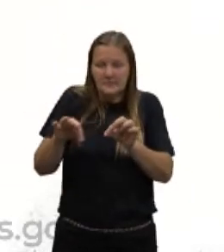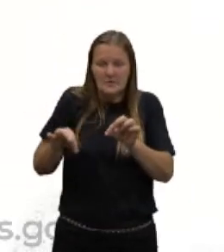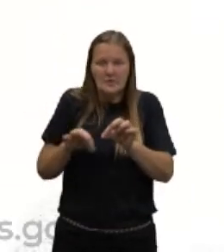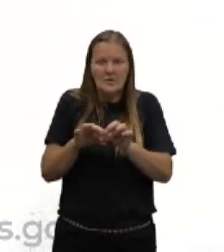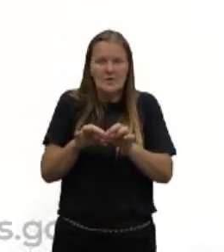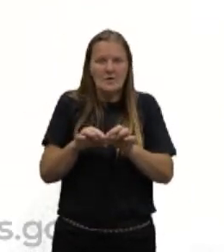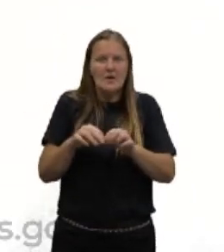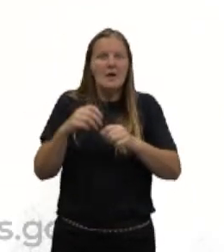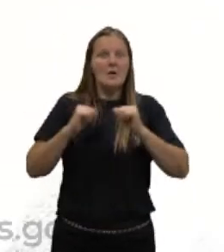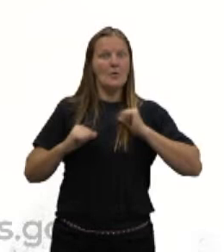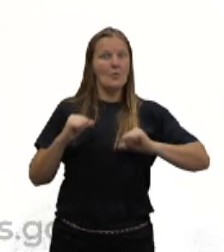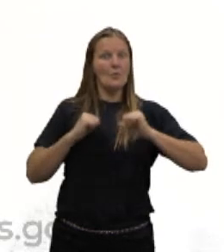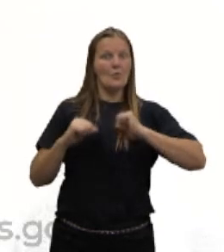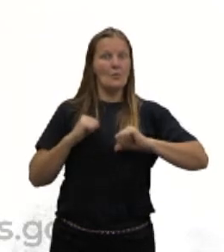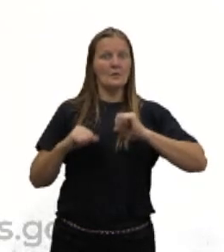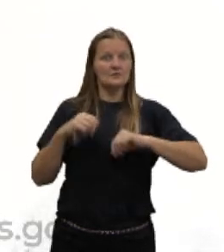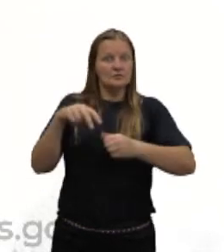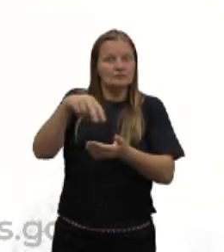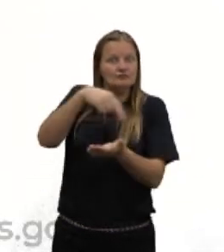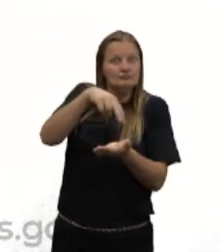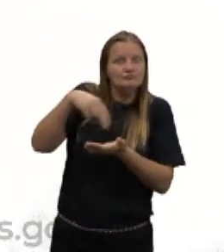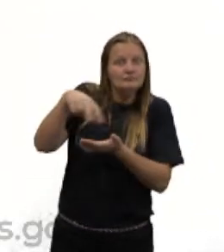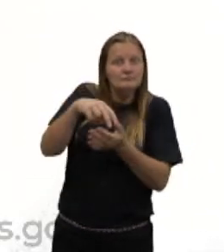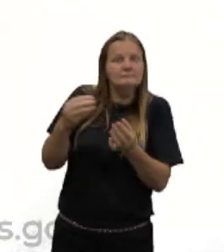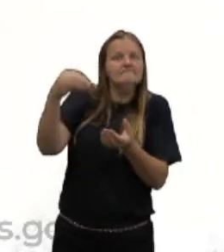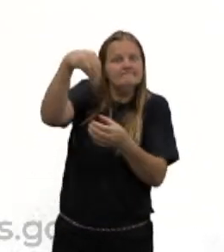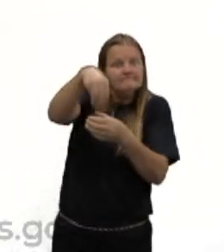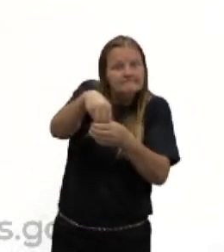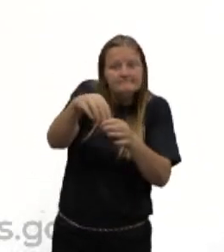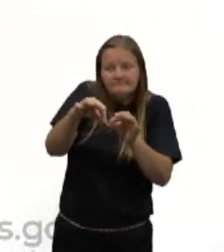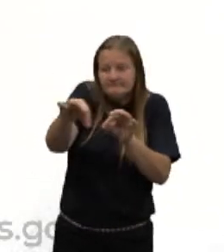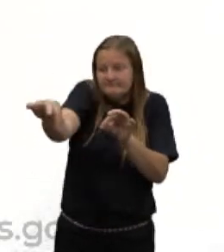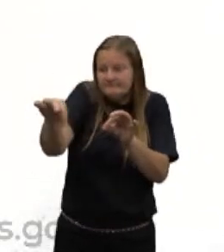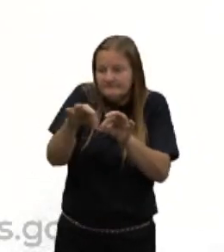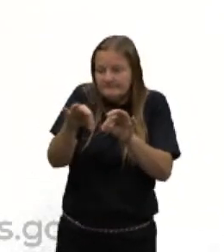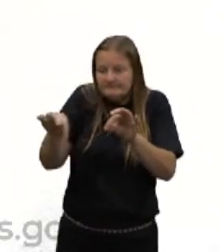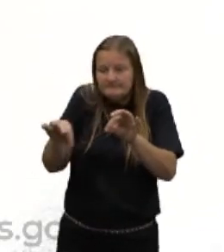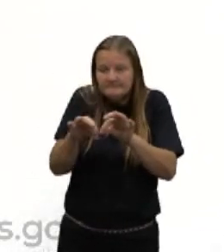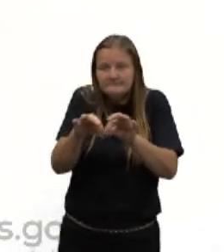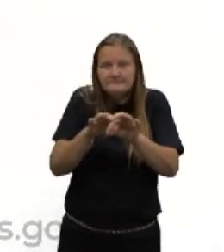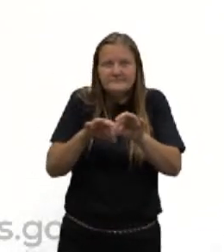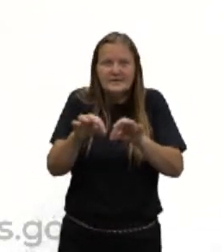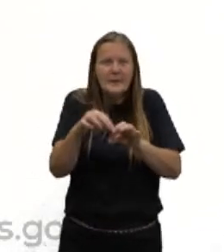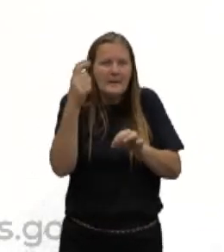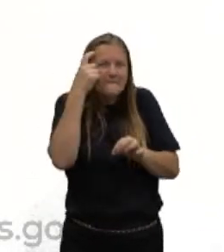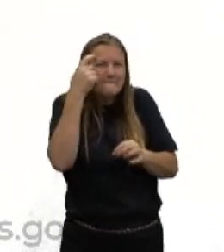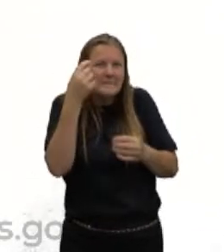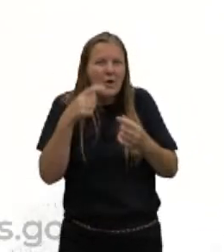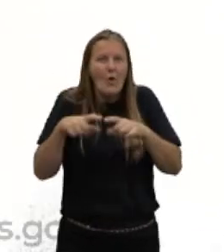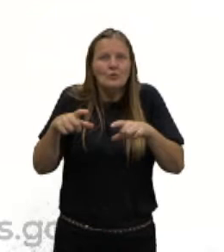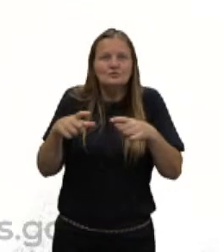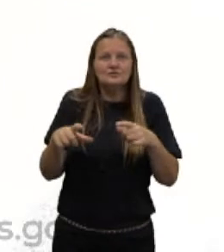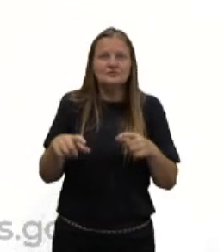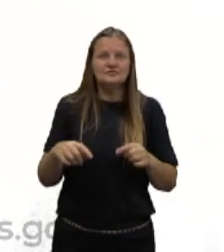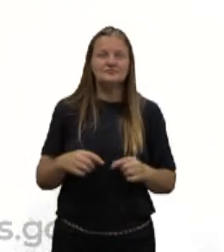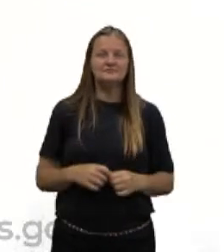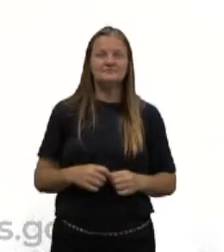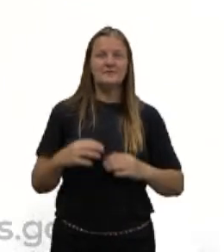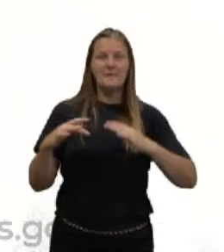os artistas lá dentro, os dançarinos, perdão, lá dentro, e aí eles tinham que pensar nas